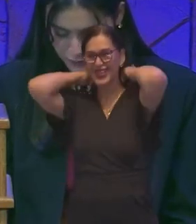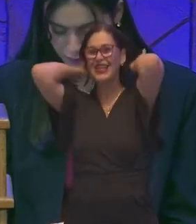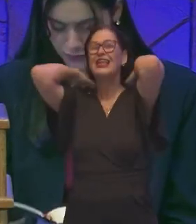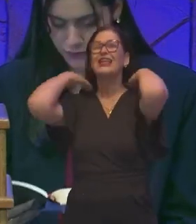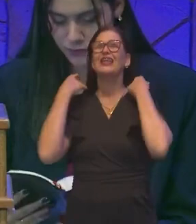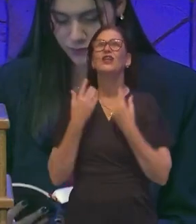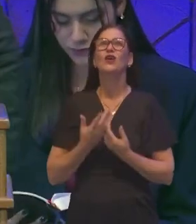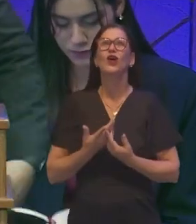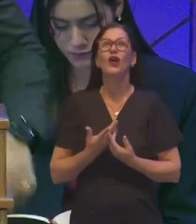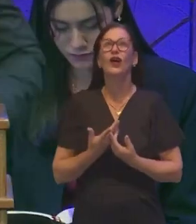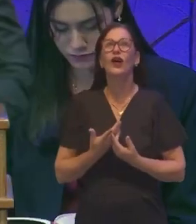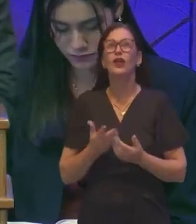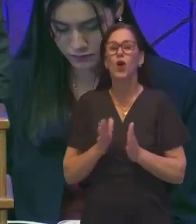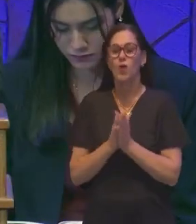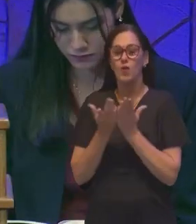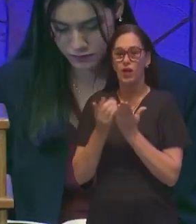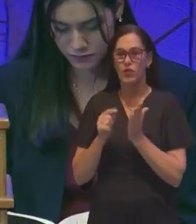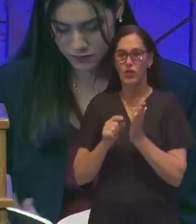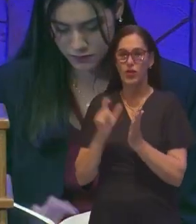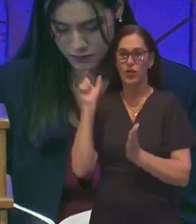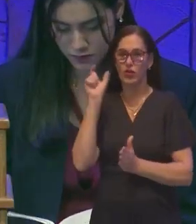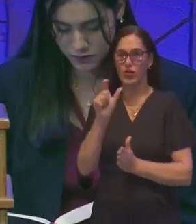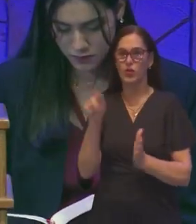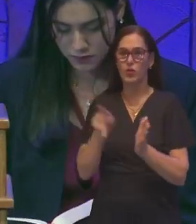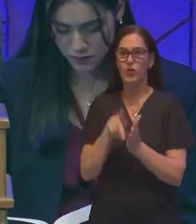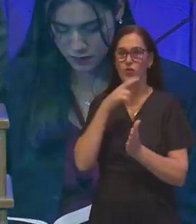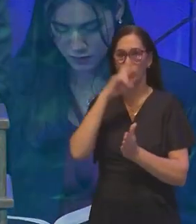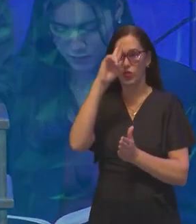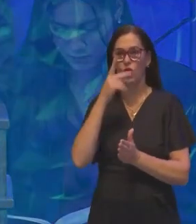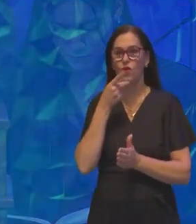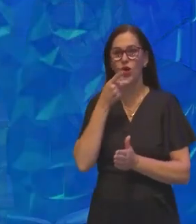Assim nos diz, portanto, a palavra do Senhor.